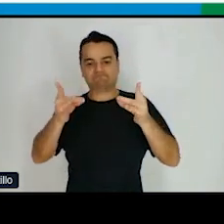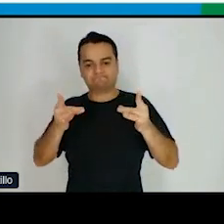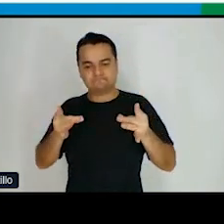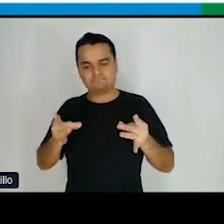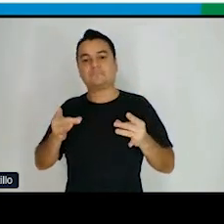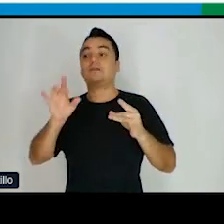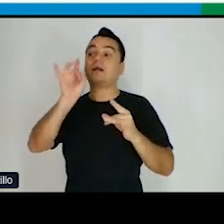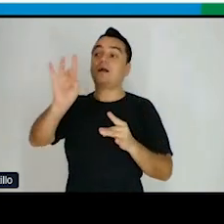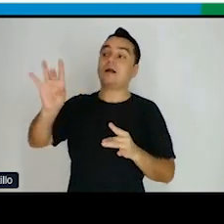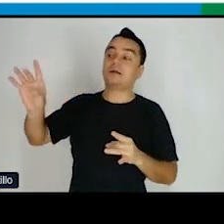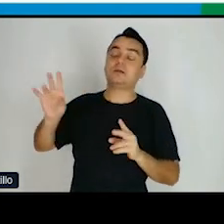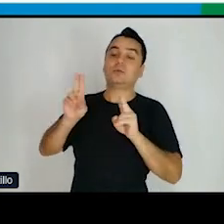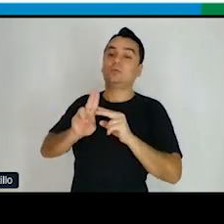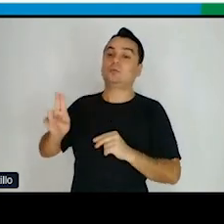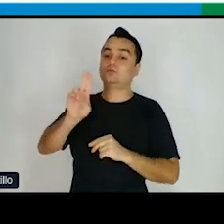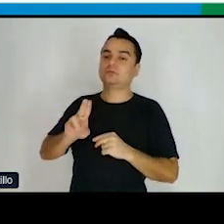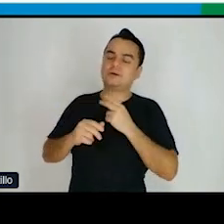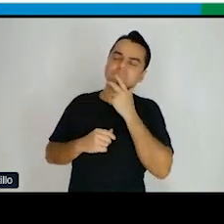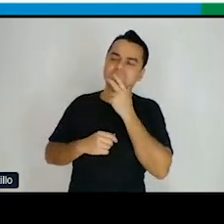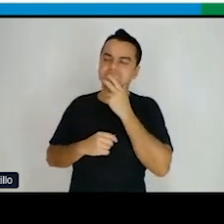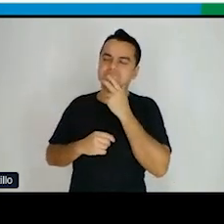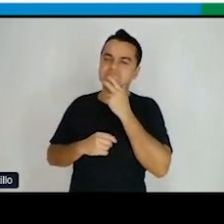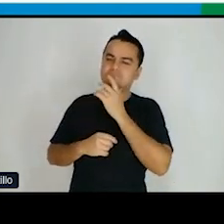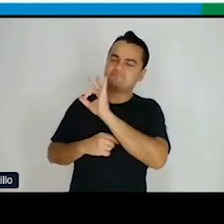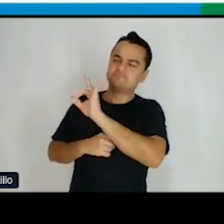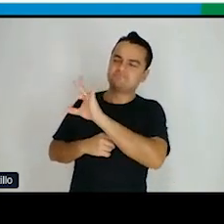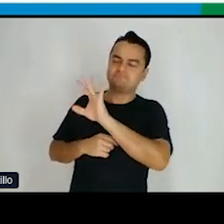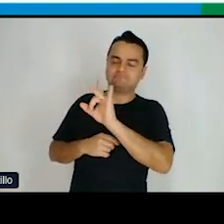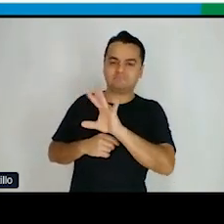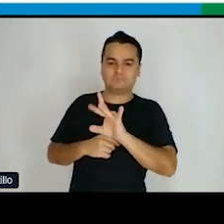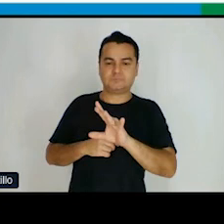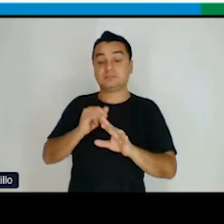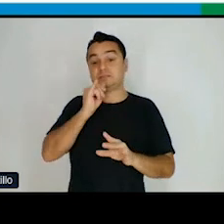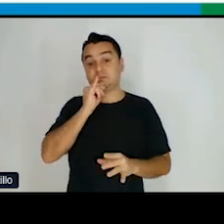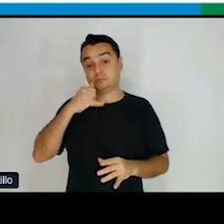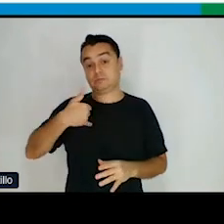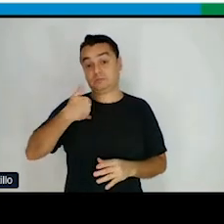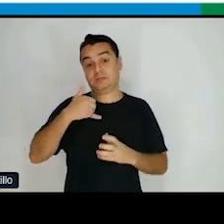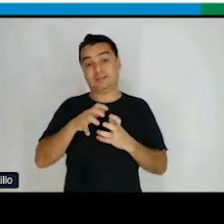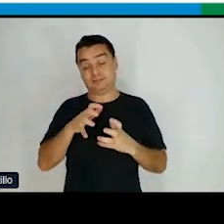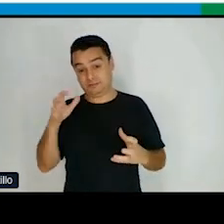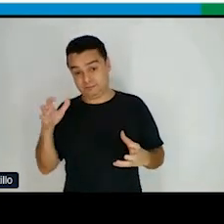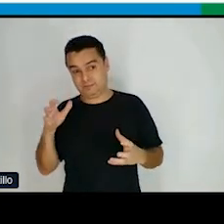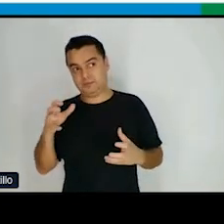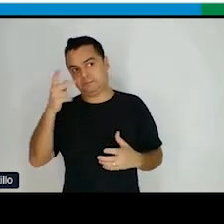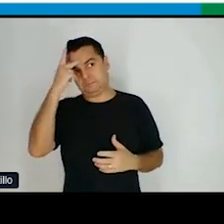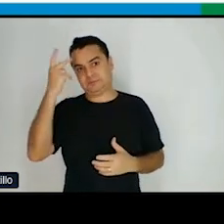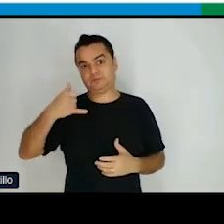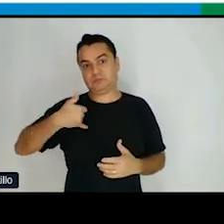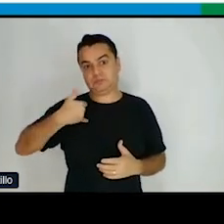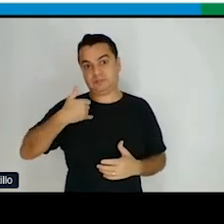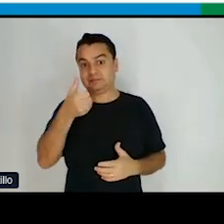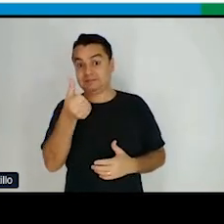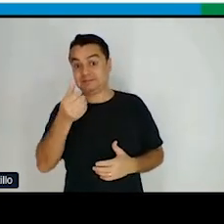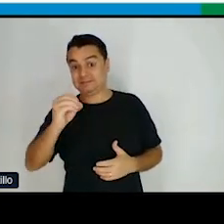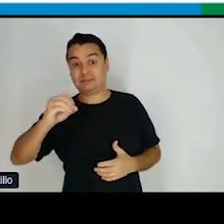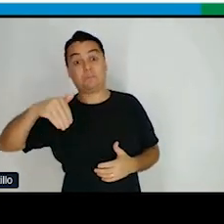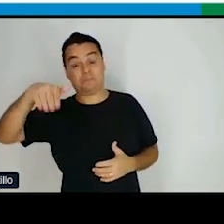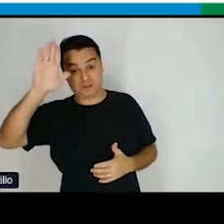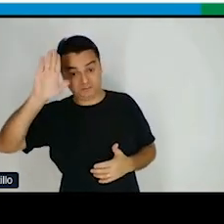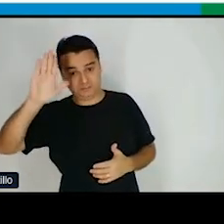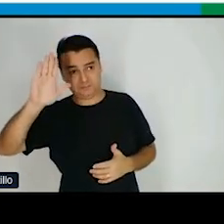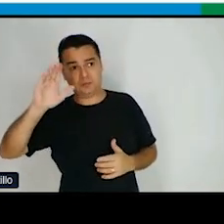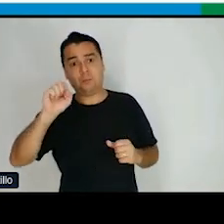de cada pessoa usando. A gente precisa pensar que o meu idoso, que é a minha pessoa de 60 anos ou mais, ela pode ter